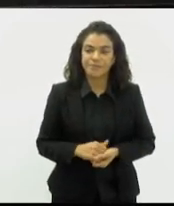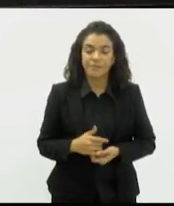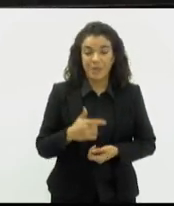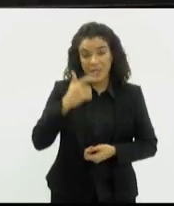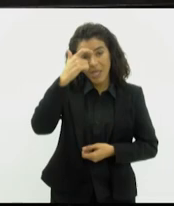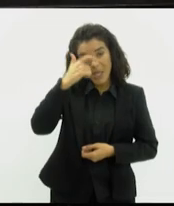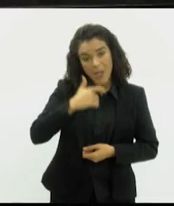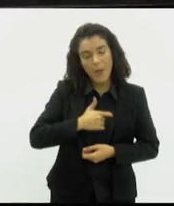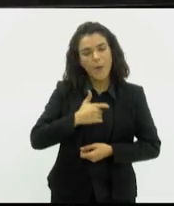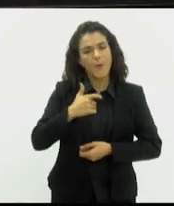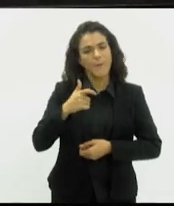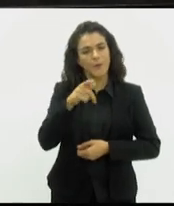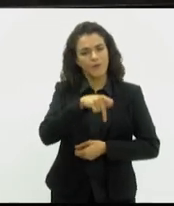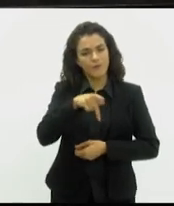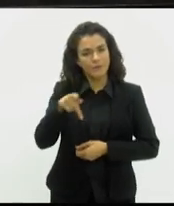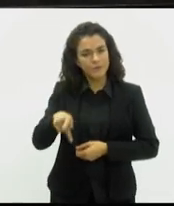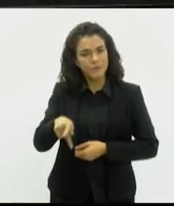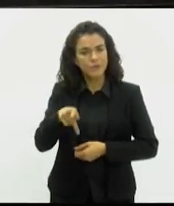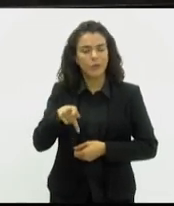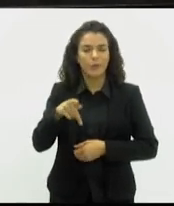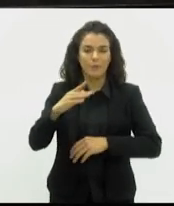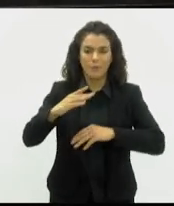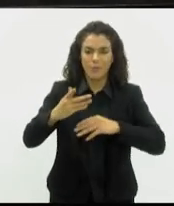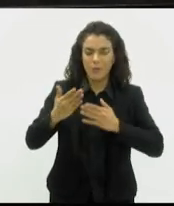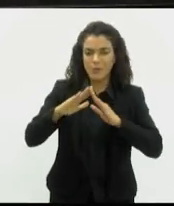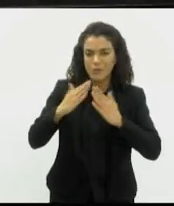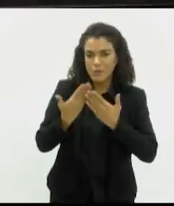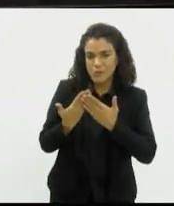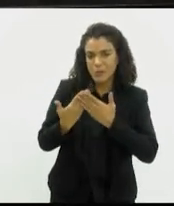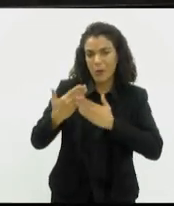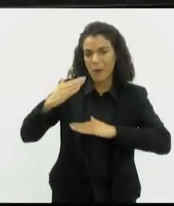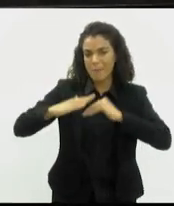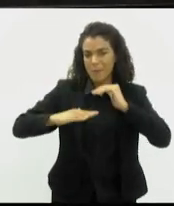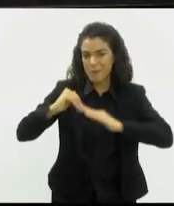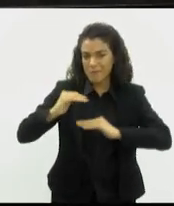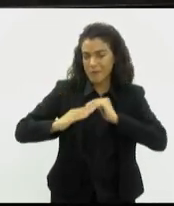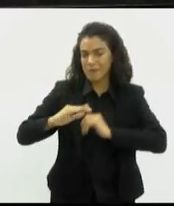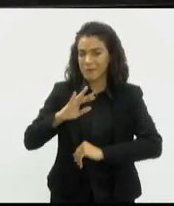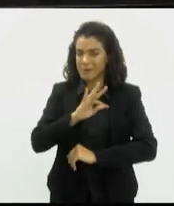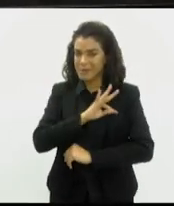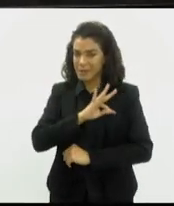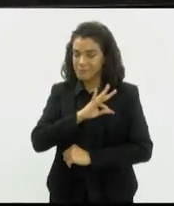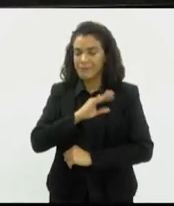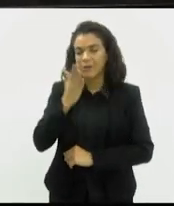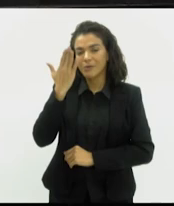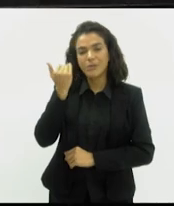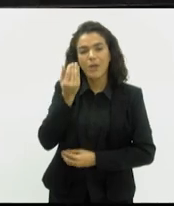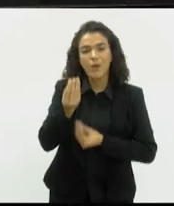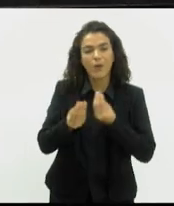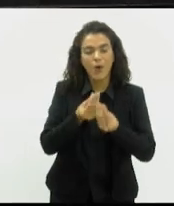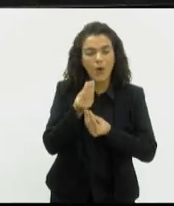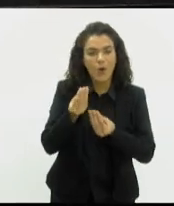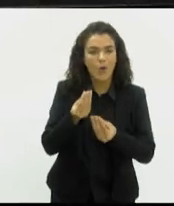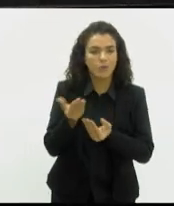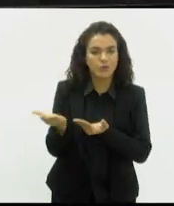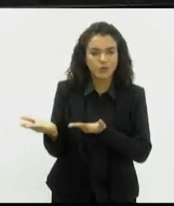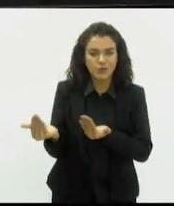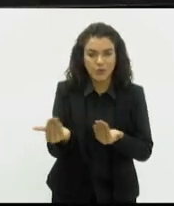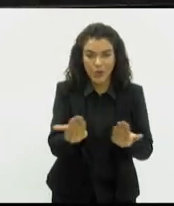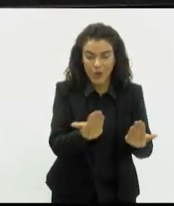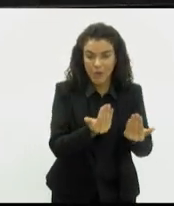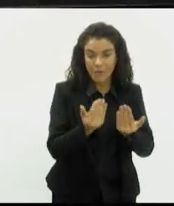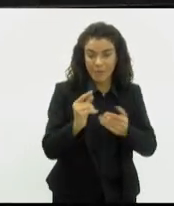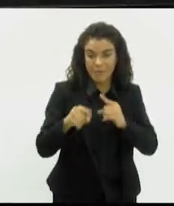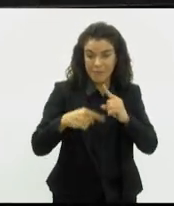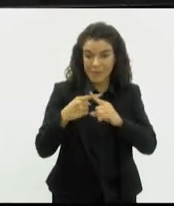professora licenciada de uma escola técnica federal, eu sei bem como a vida desses jovens e de suas famílias